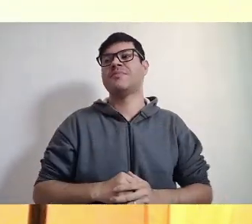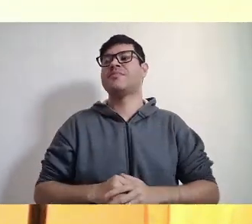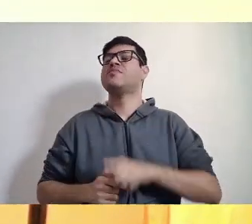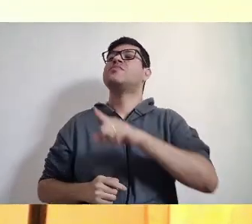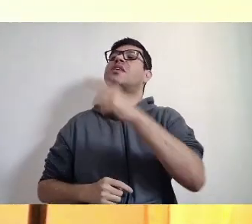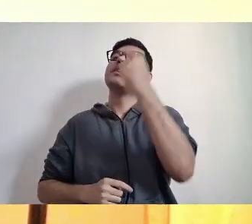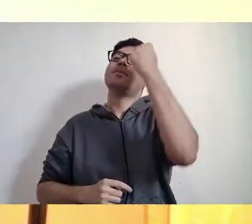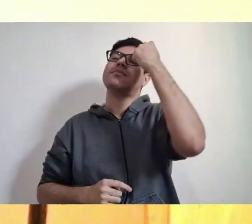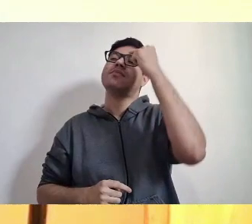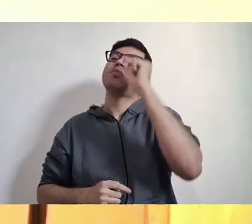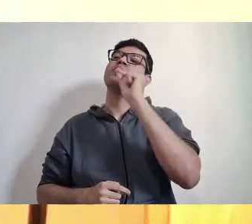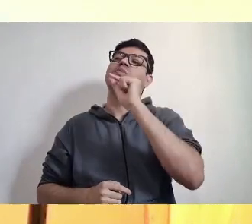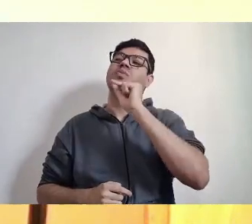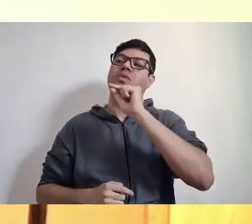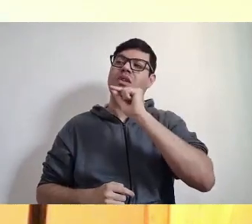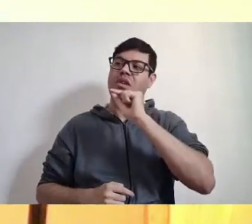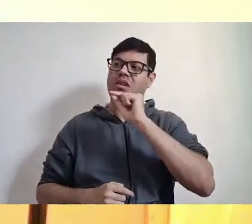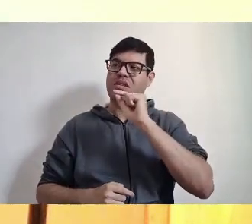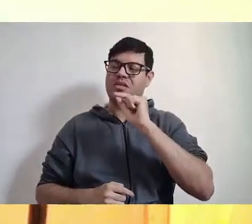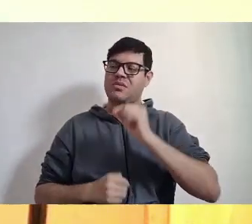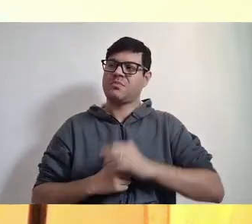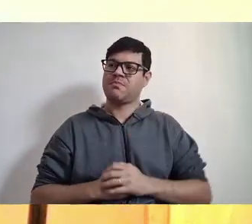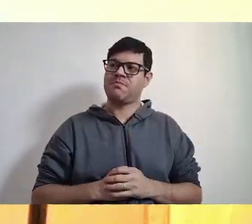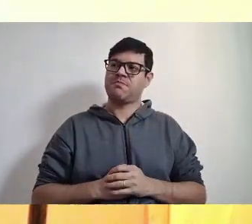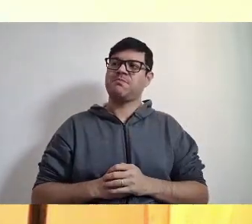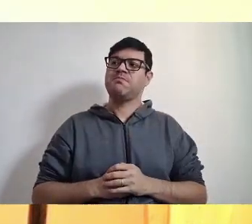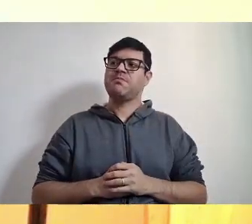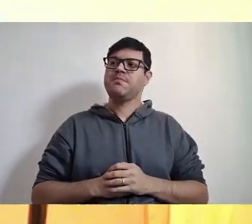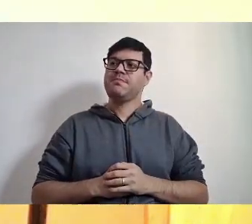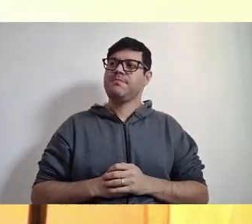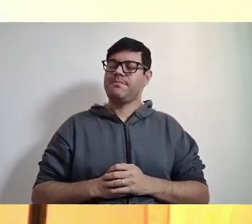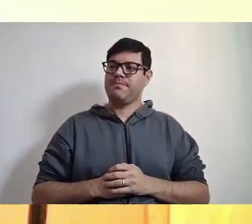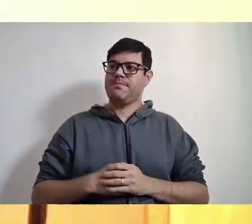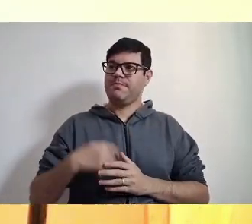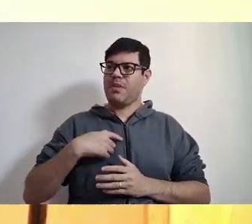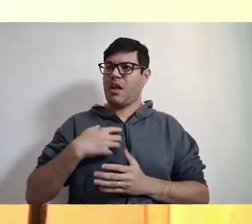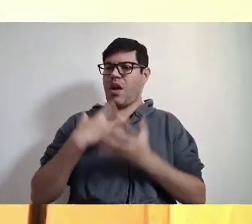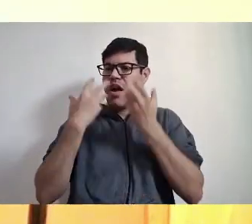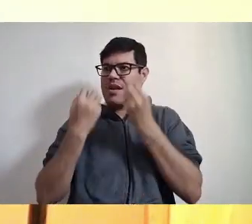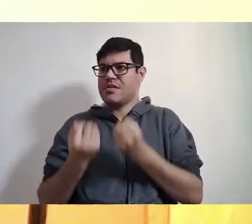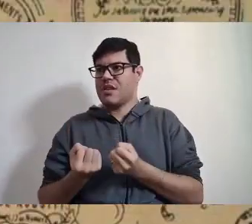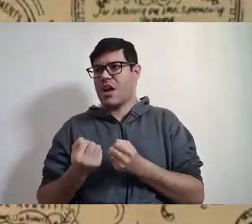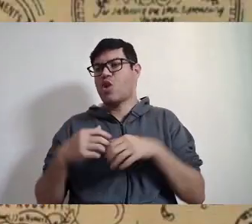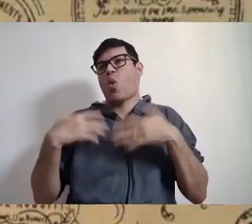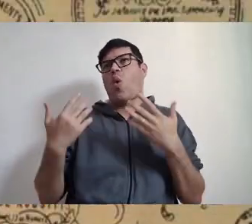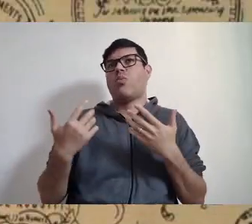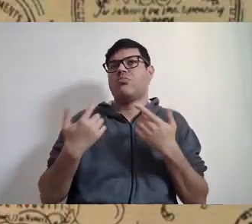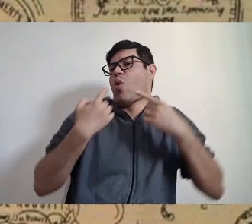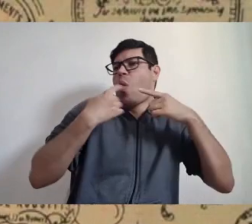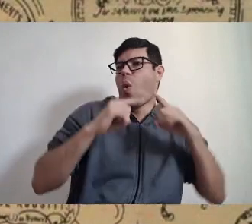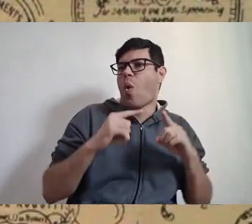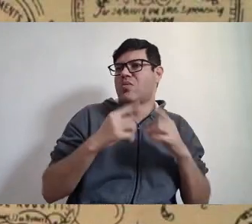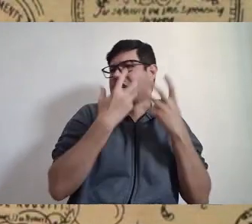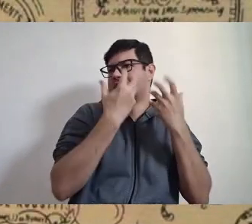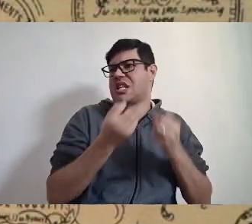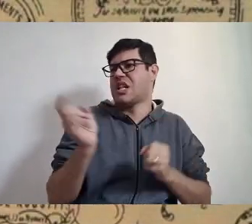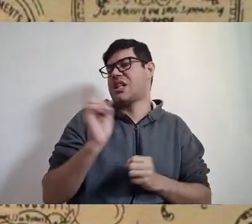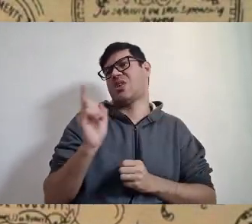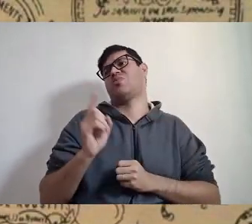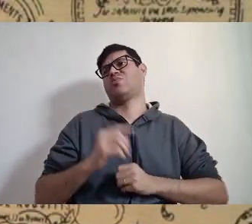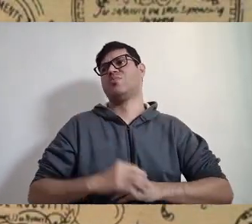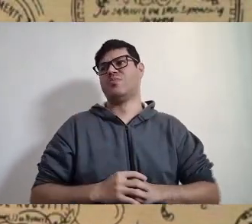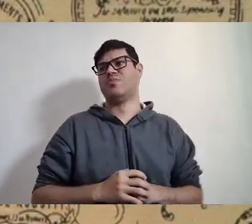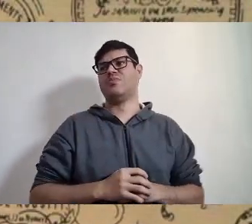cabeça, ainda não passou assim, sou a favor ou contra? Não, Gil, eu penso assim, olha,